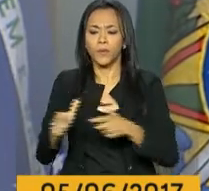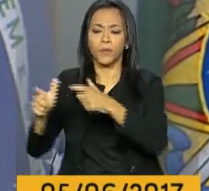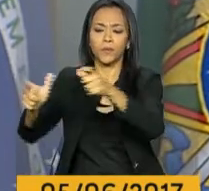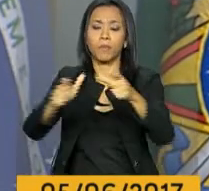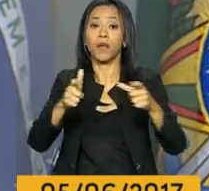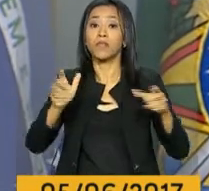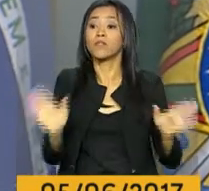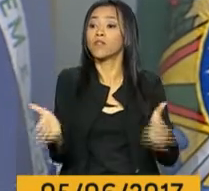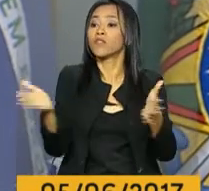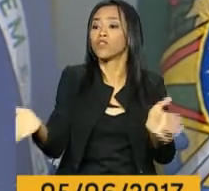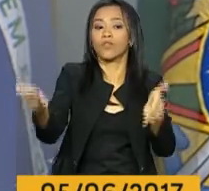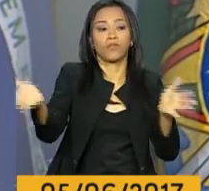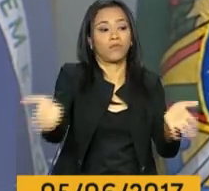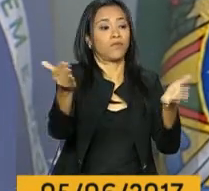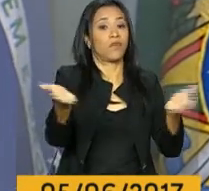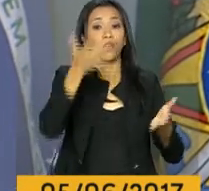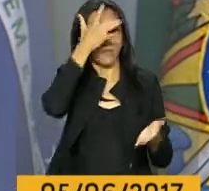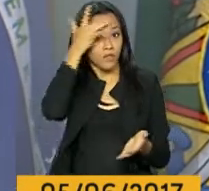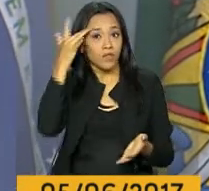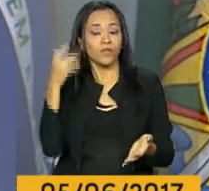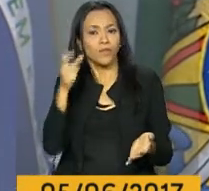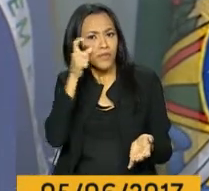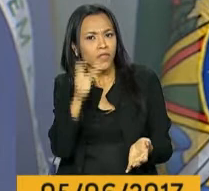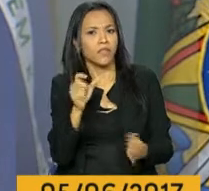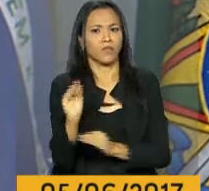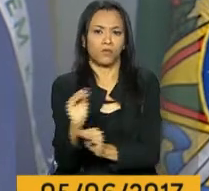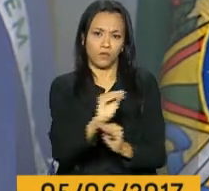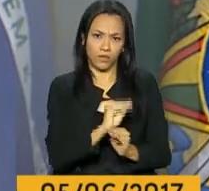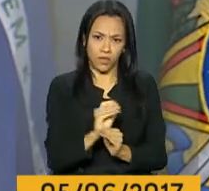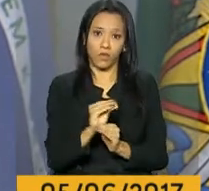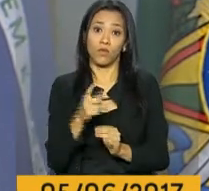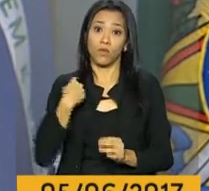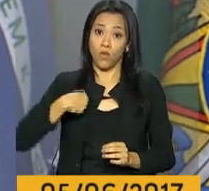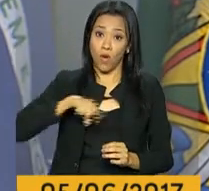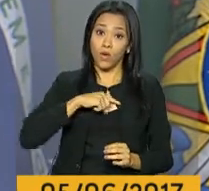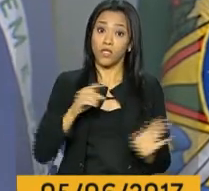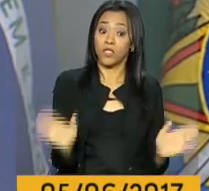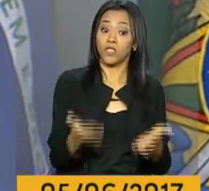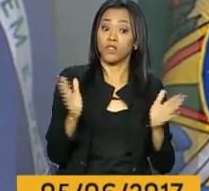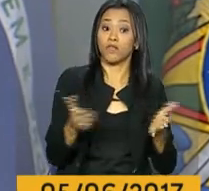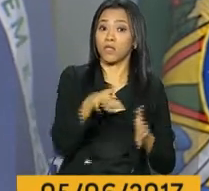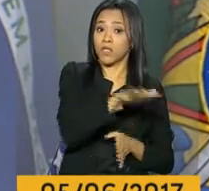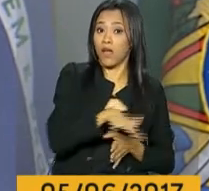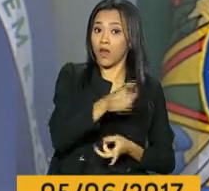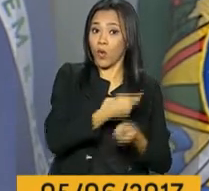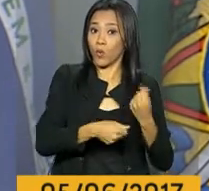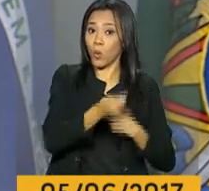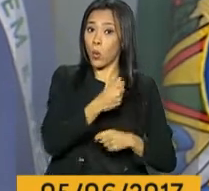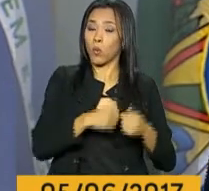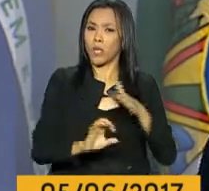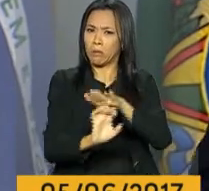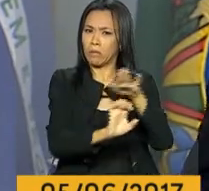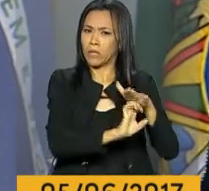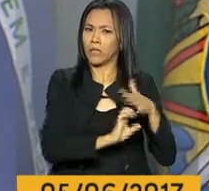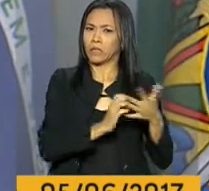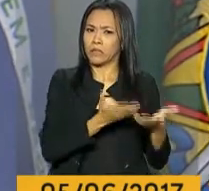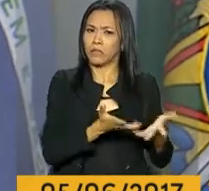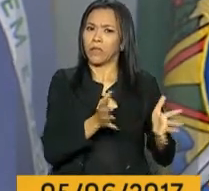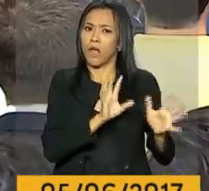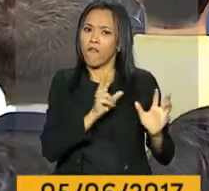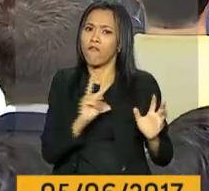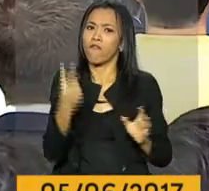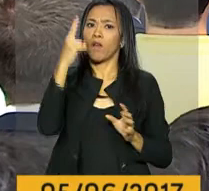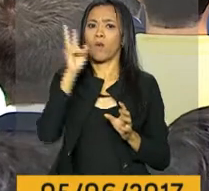a preservação do meio ambiente estamos criando novos incentivos econômicos para valorizar a floresta